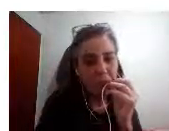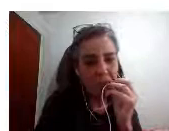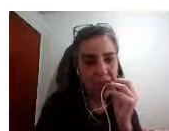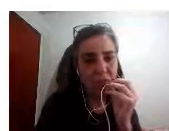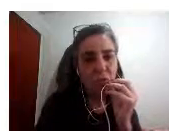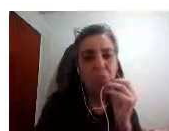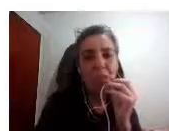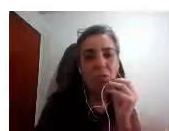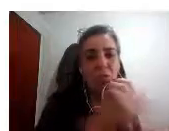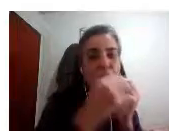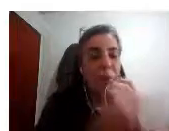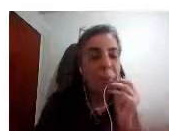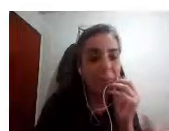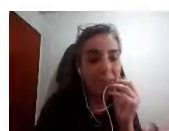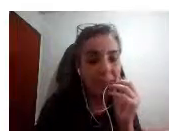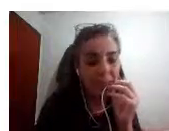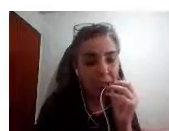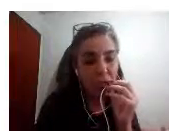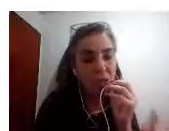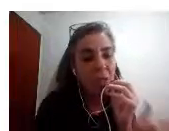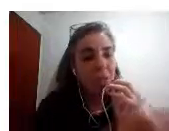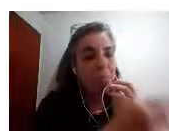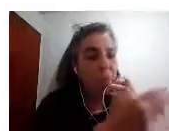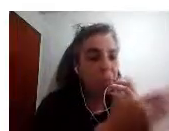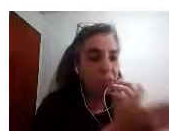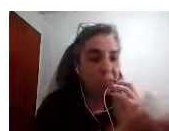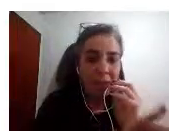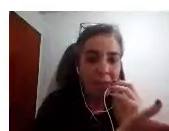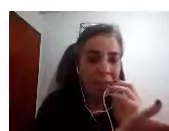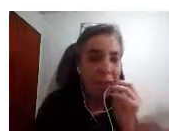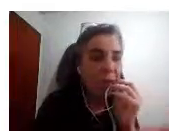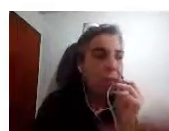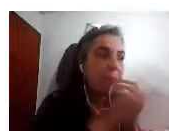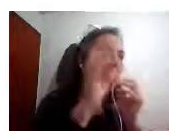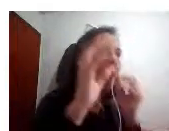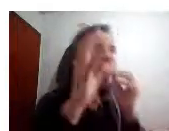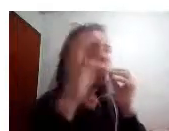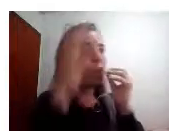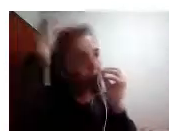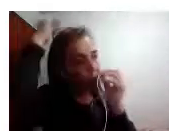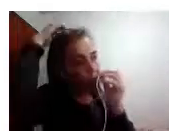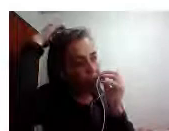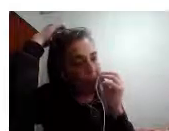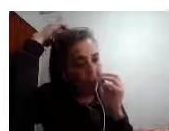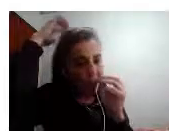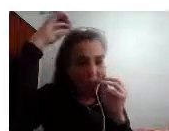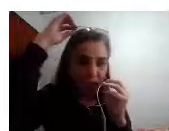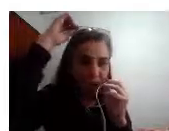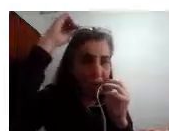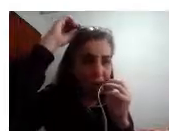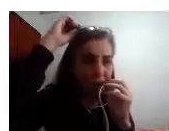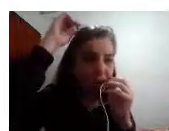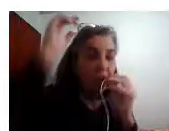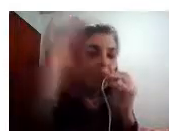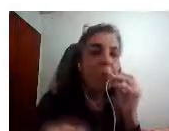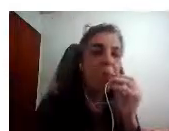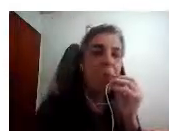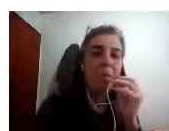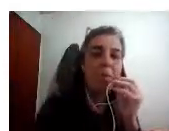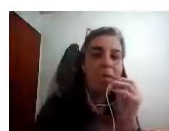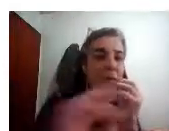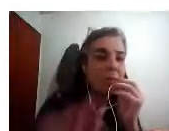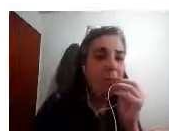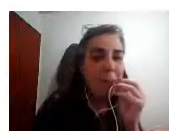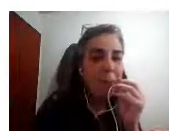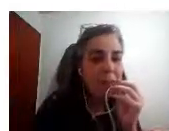semestre passado sobre esse assunto, eu apliquei textos. Então vocês têm material aí. Ah, professor, mano, copiei, não assisti a aula. Não tem